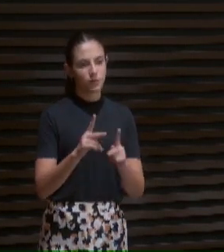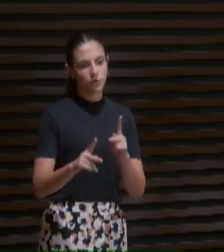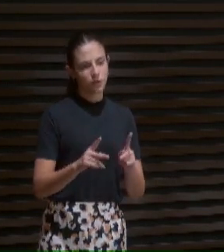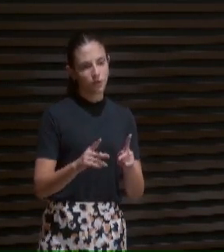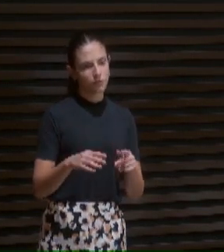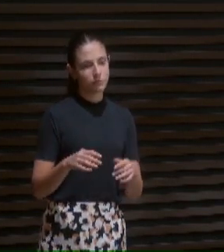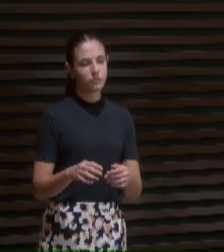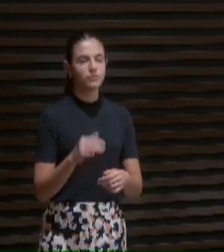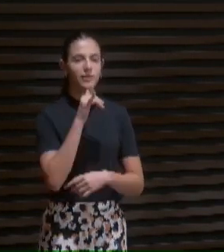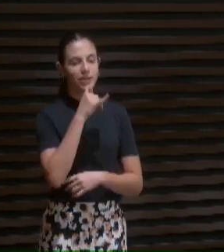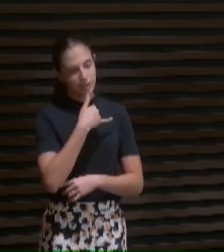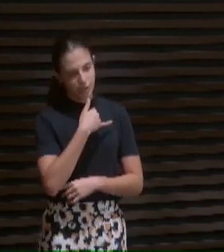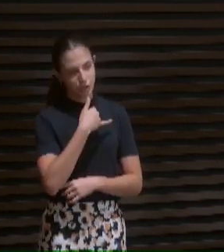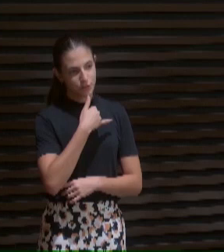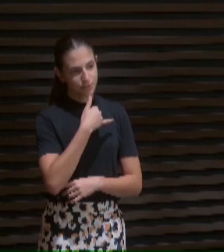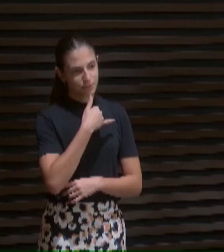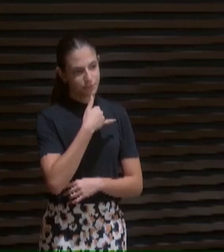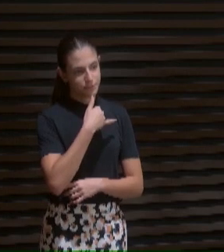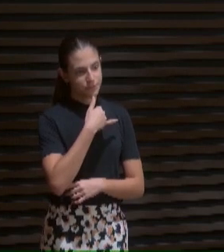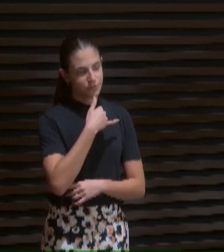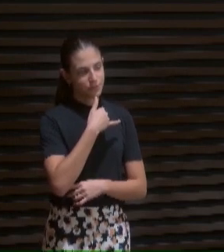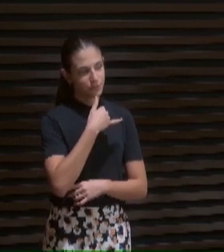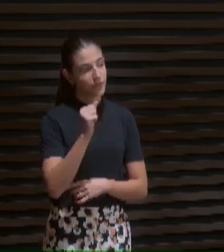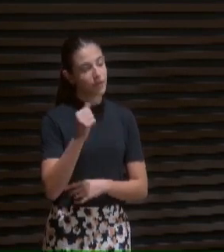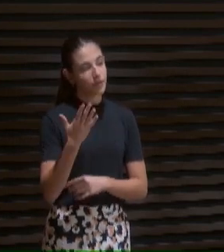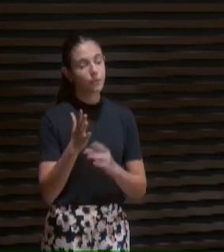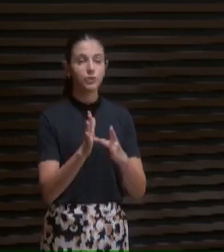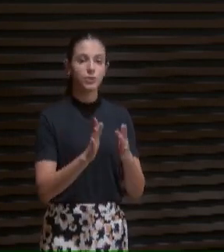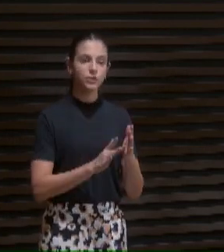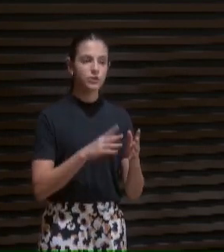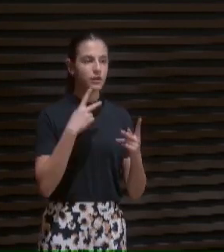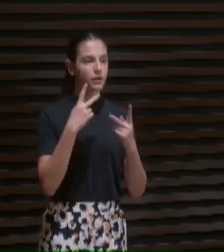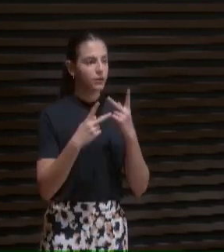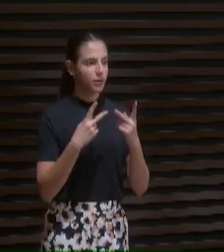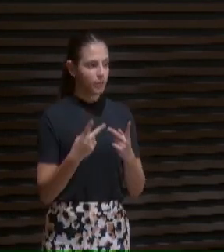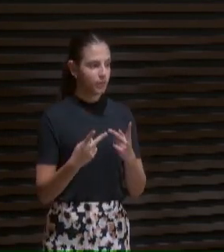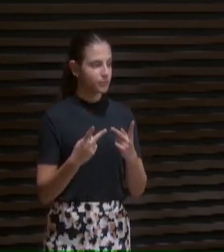ficou mesmo triste. E ele então diz,